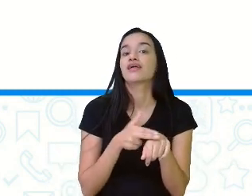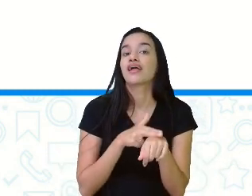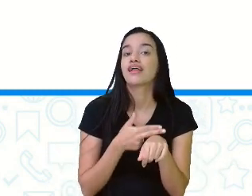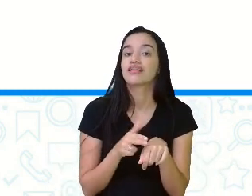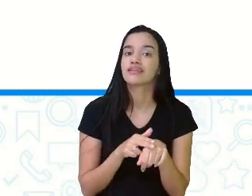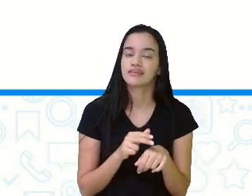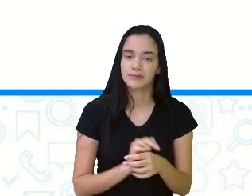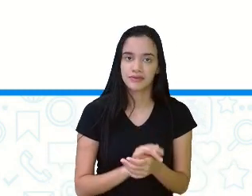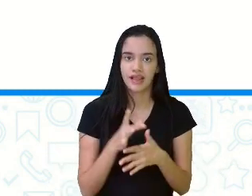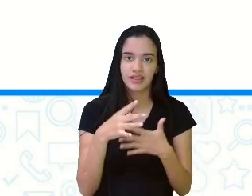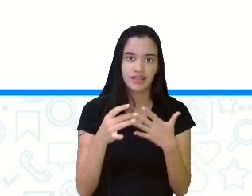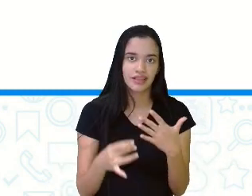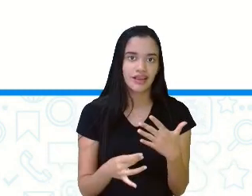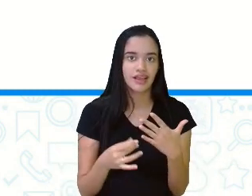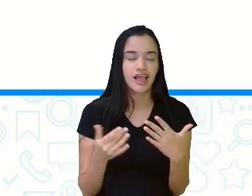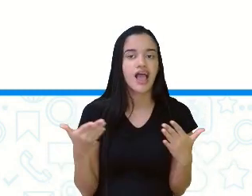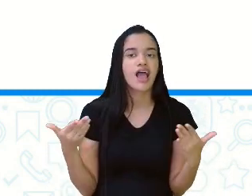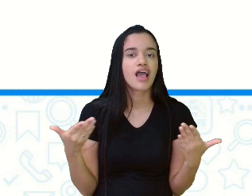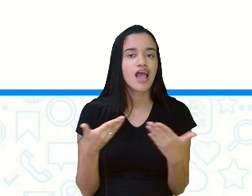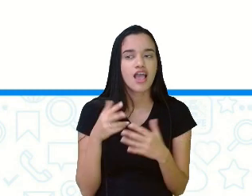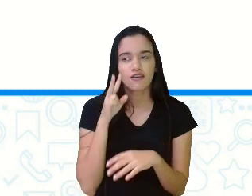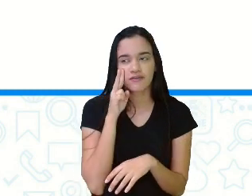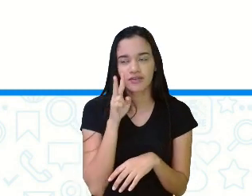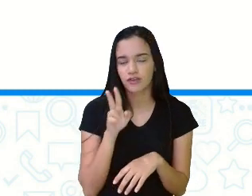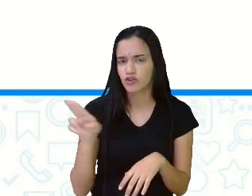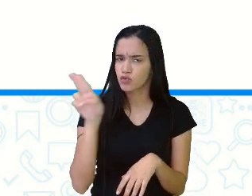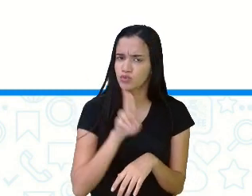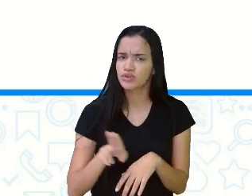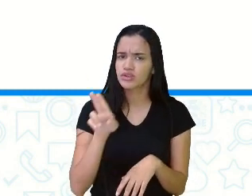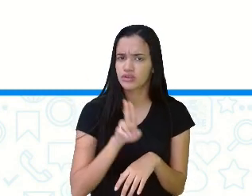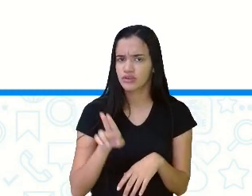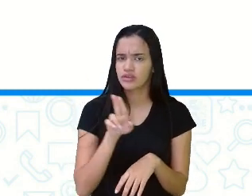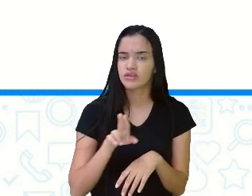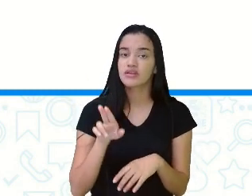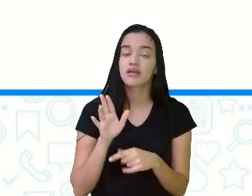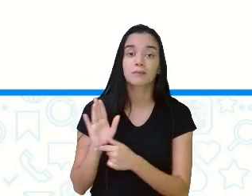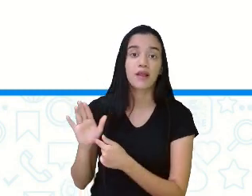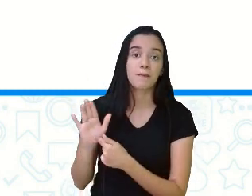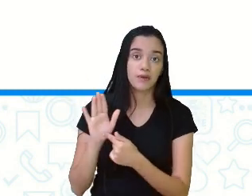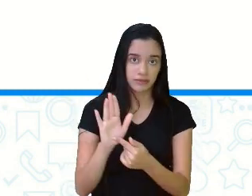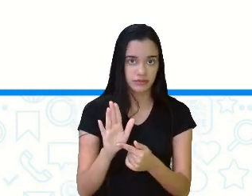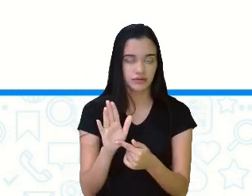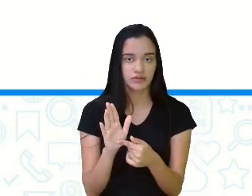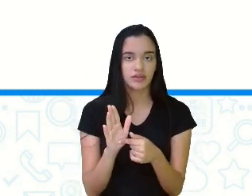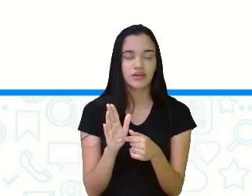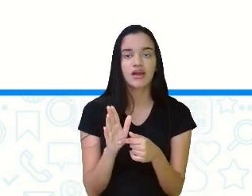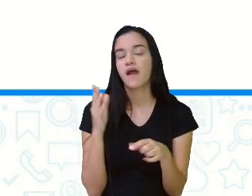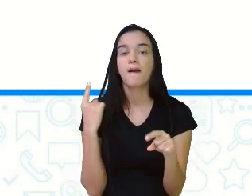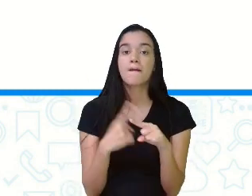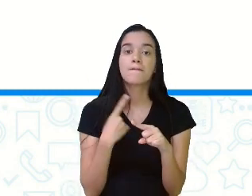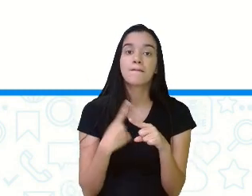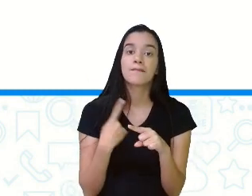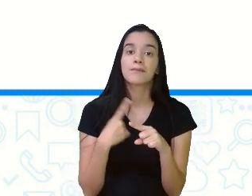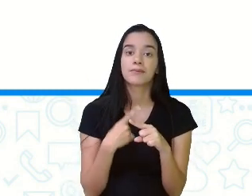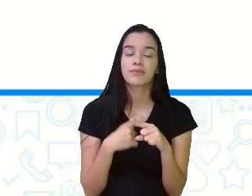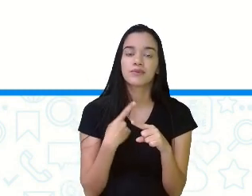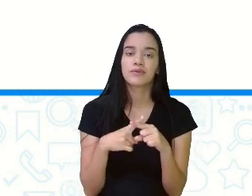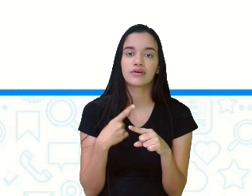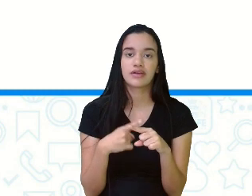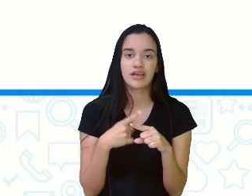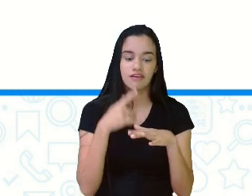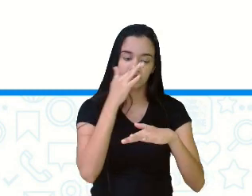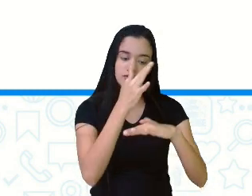Detalhe, dessa vez, viu que eu não utilizei um só para representar o meu inteiro? É porque fração a